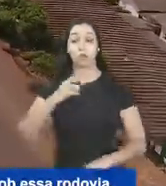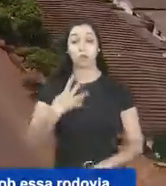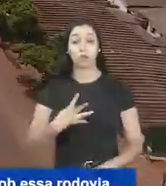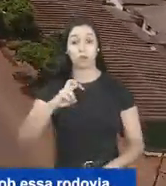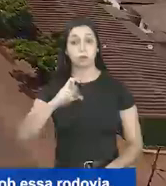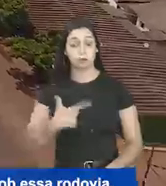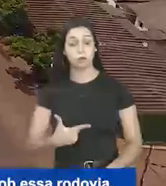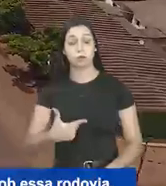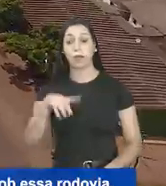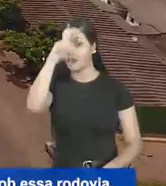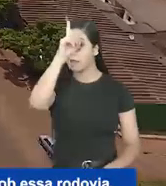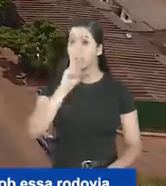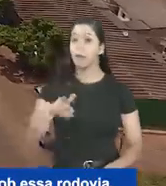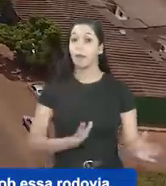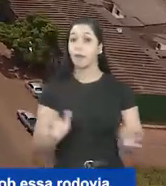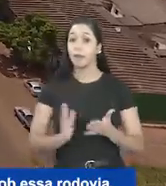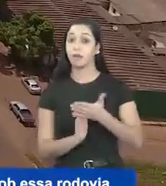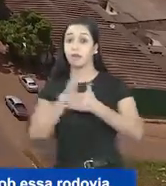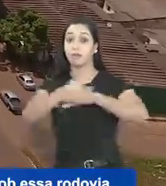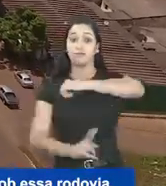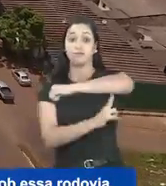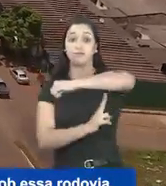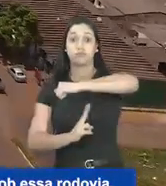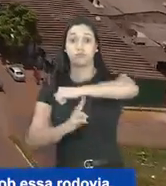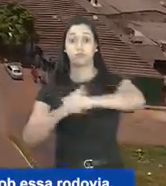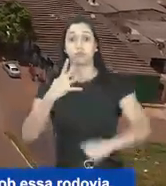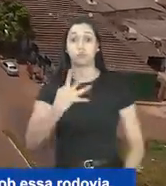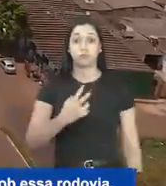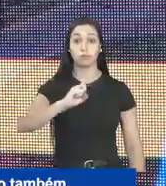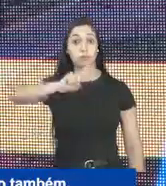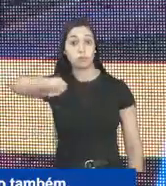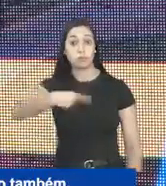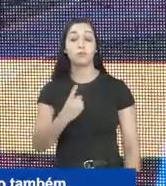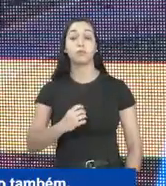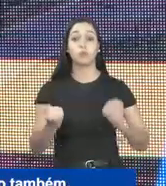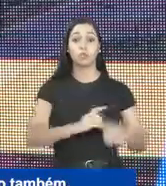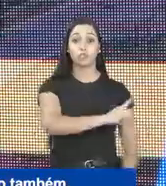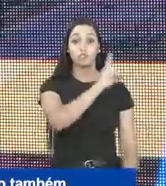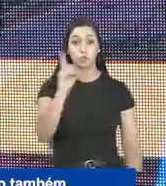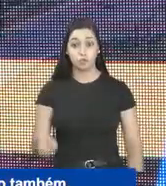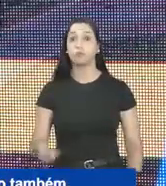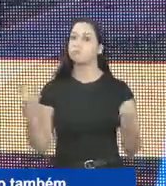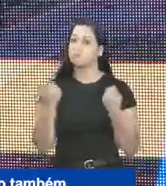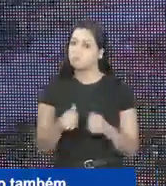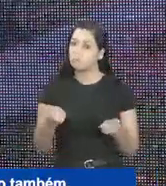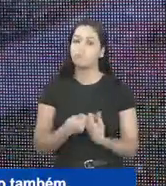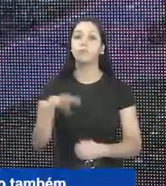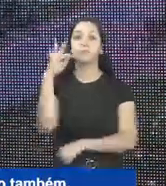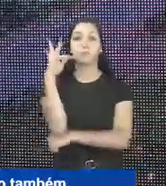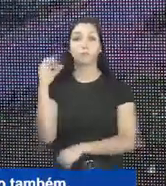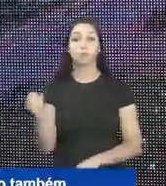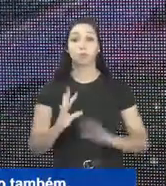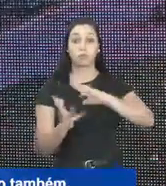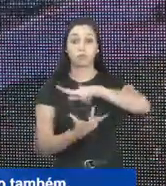rodovia 452. O amarelo é o acesso que nós vamos fazer sobre essa rodovia. 45 mil veículos dia.